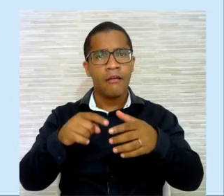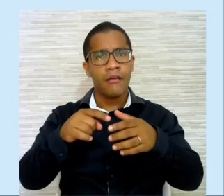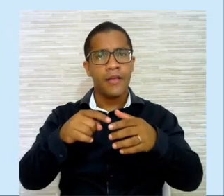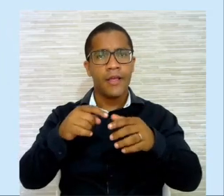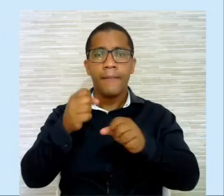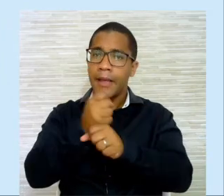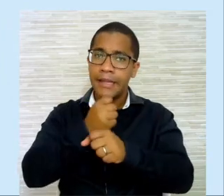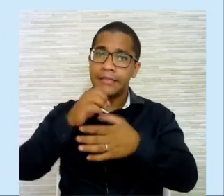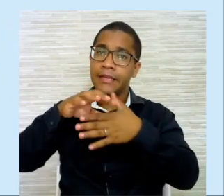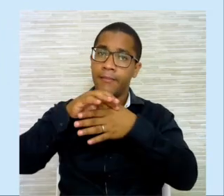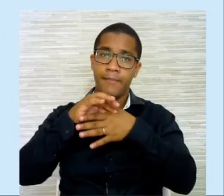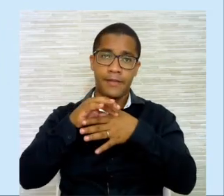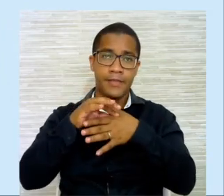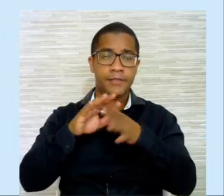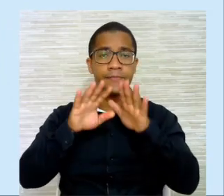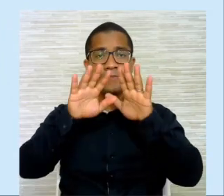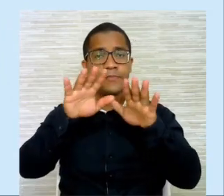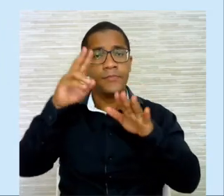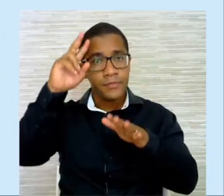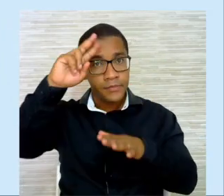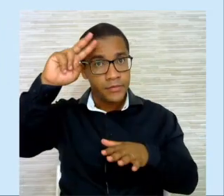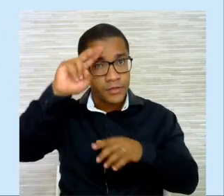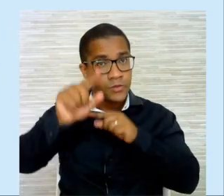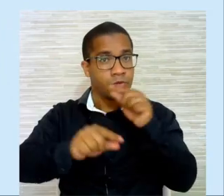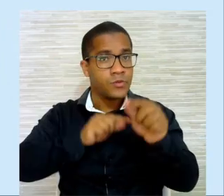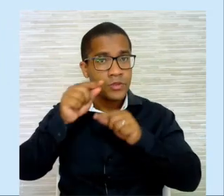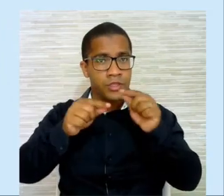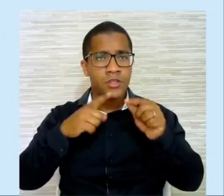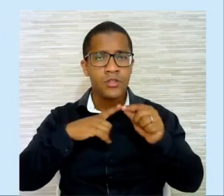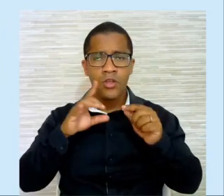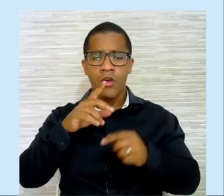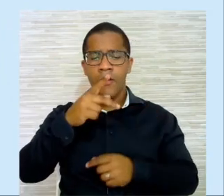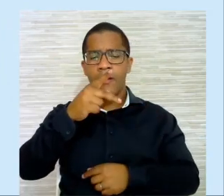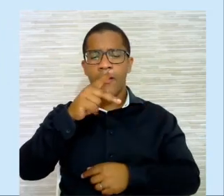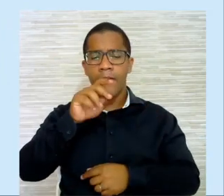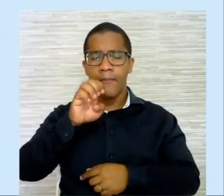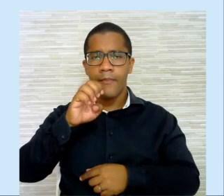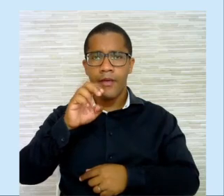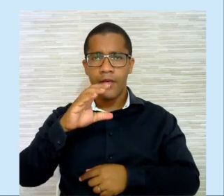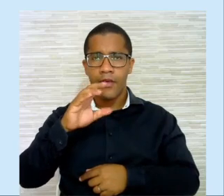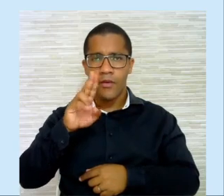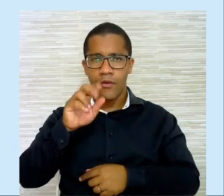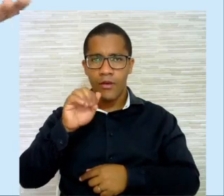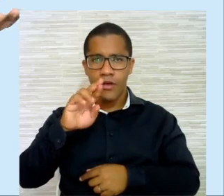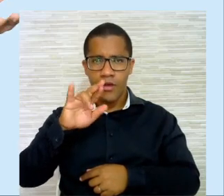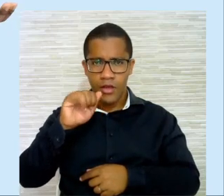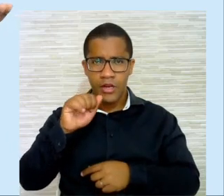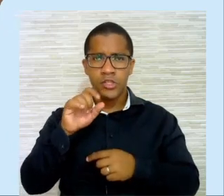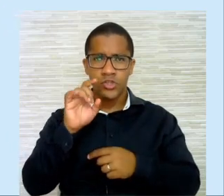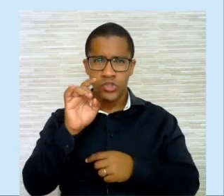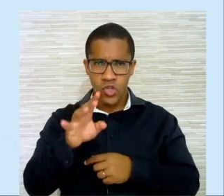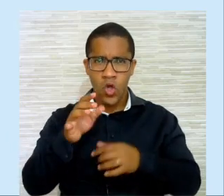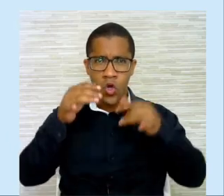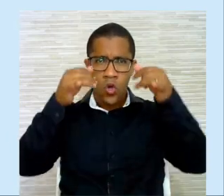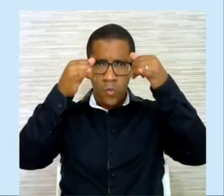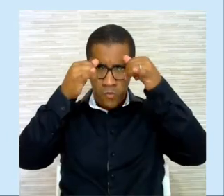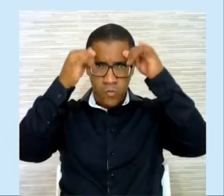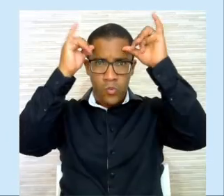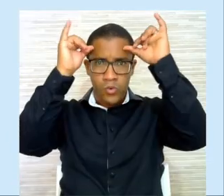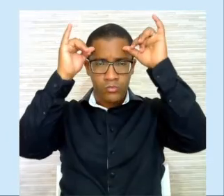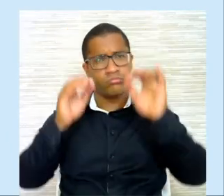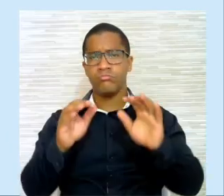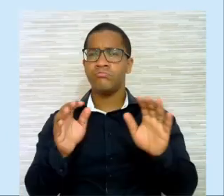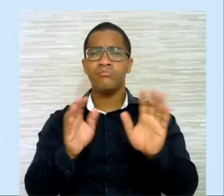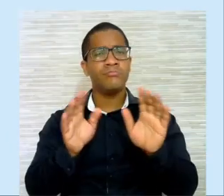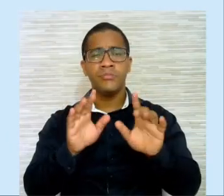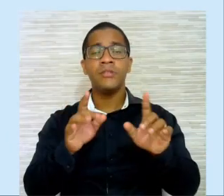tá, gente? Lembrando que não existe só pecuária para o gado, não, tá, gente? Existem também outros